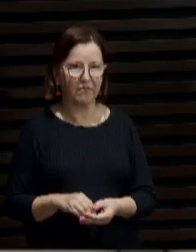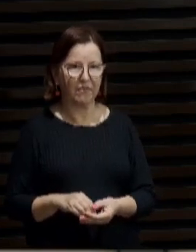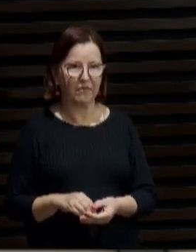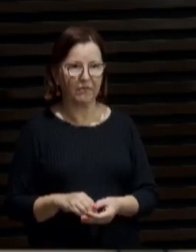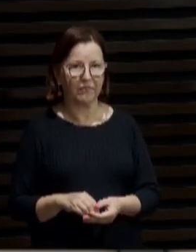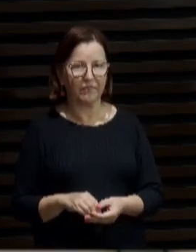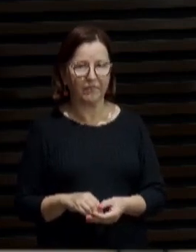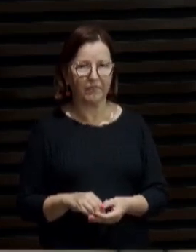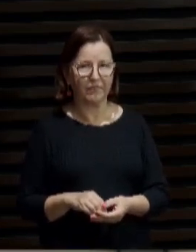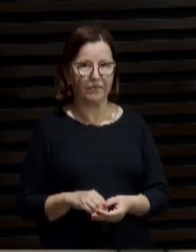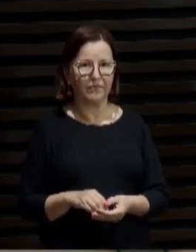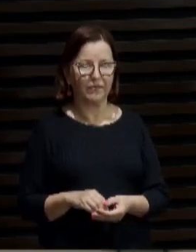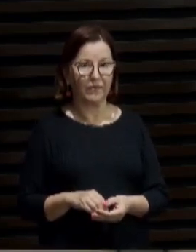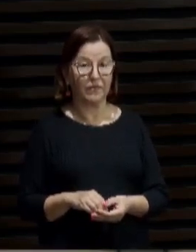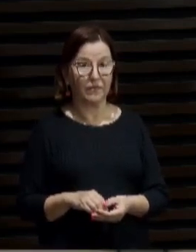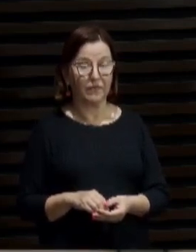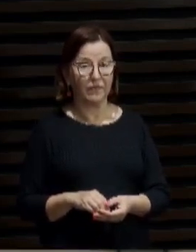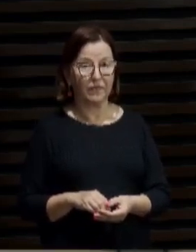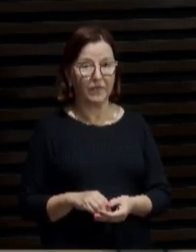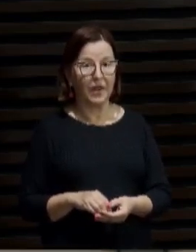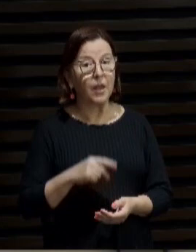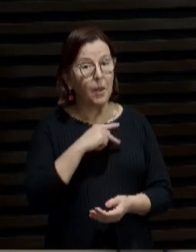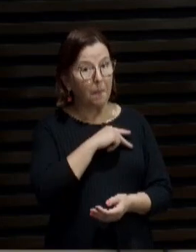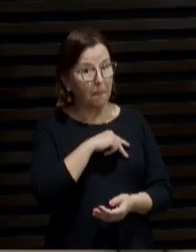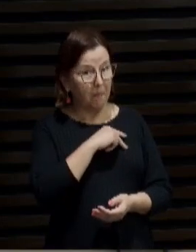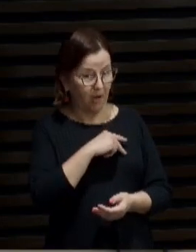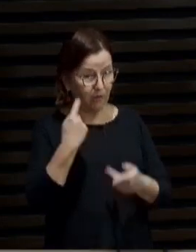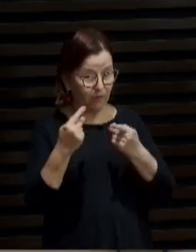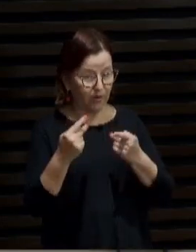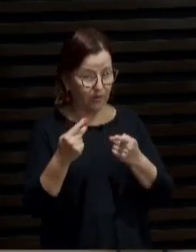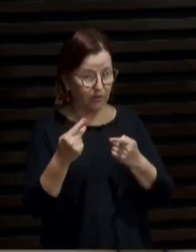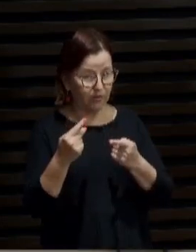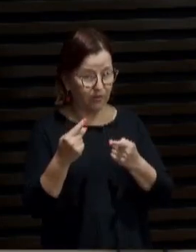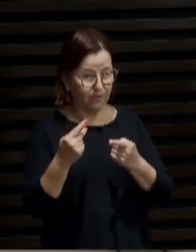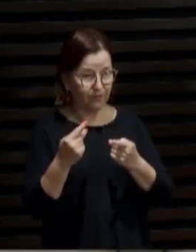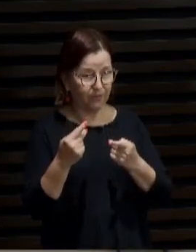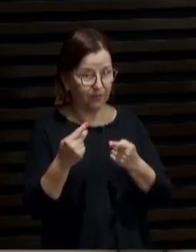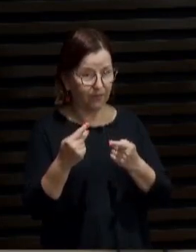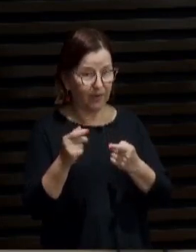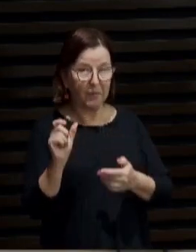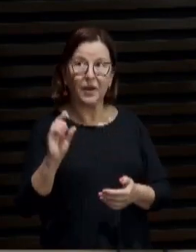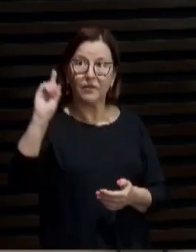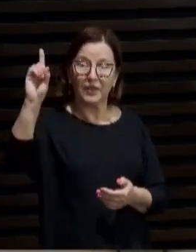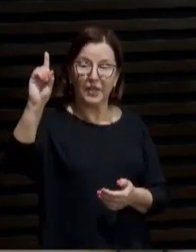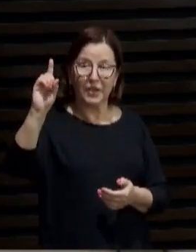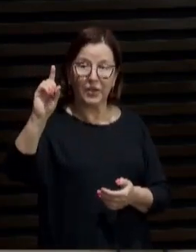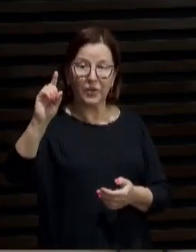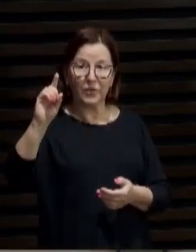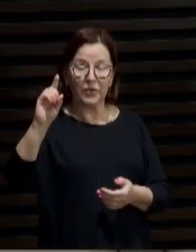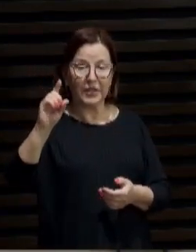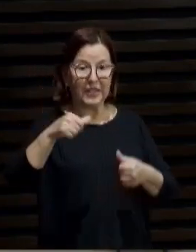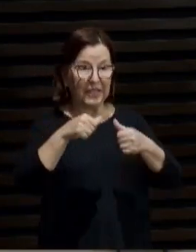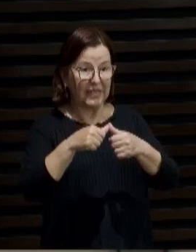Se não fosse assim, Paulo não diria: habite ricamente em vós a palavra. O que